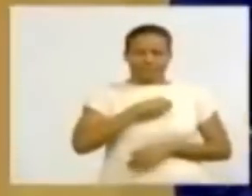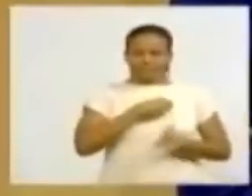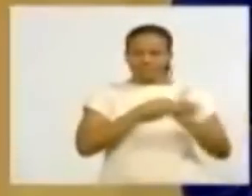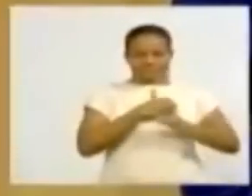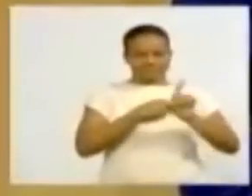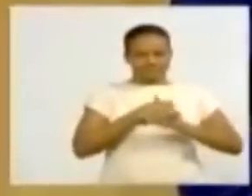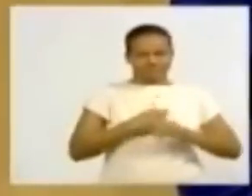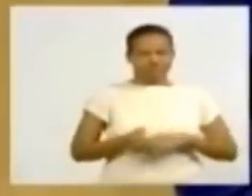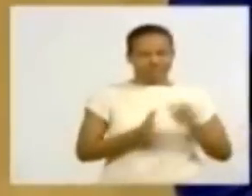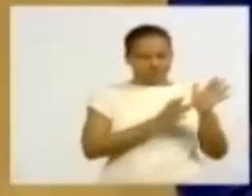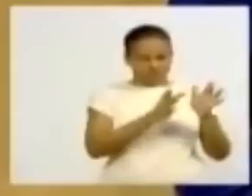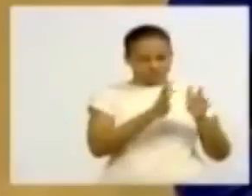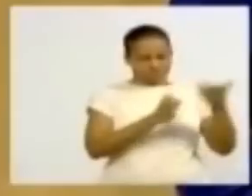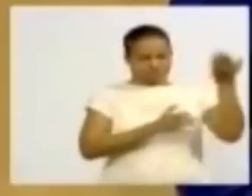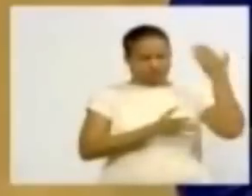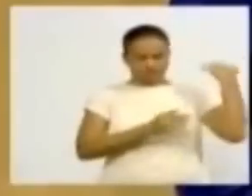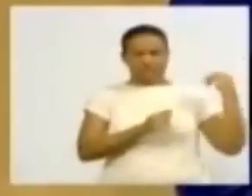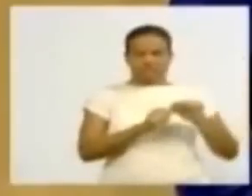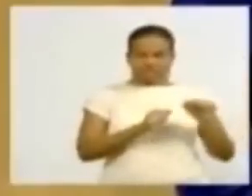Era isso que Jesus fazia.